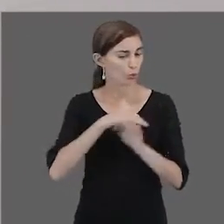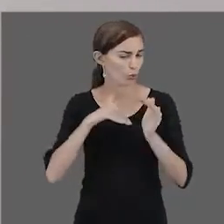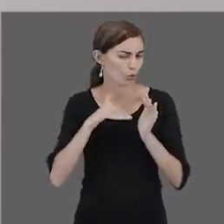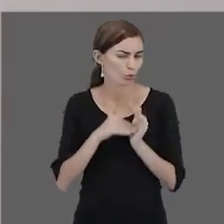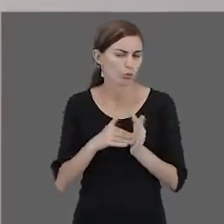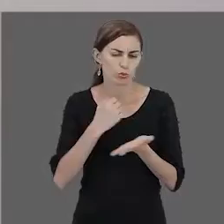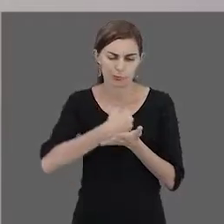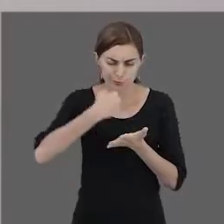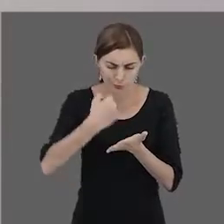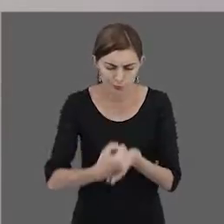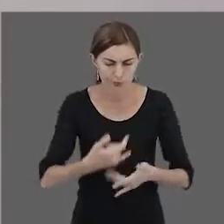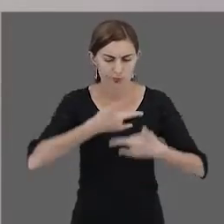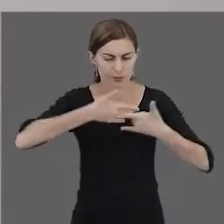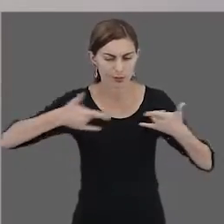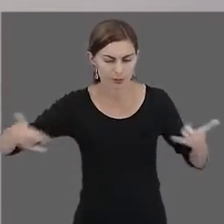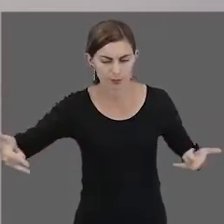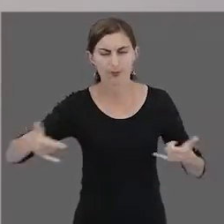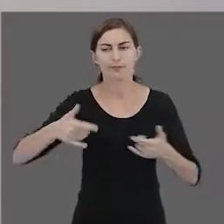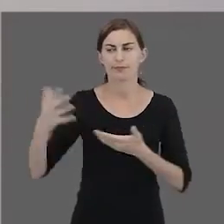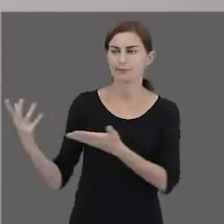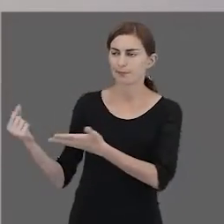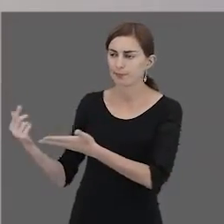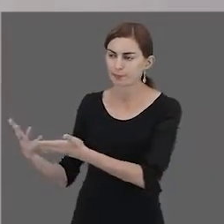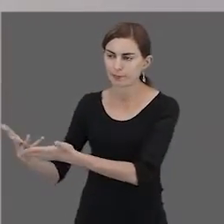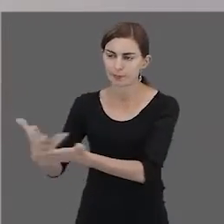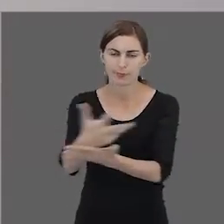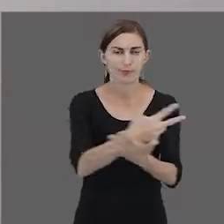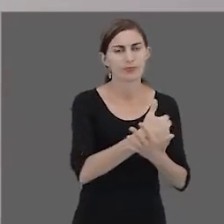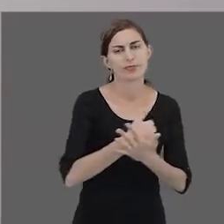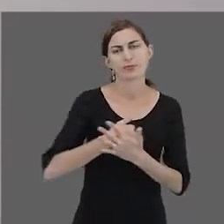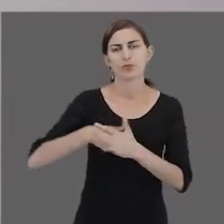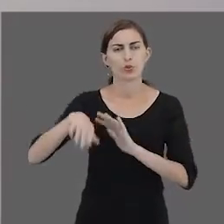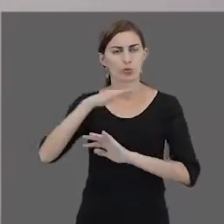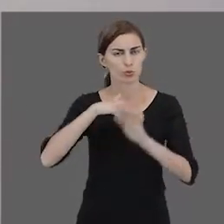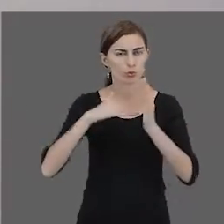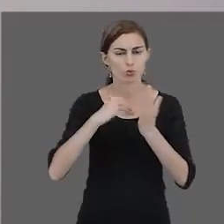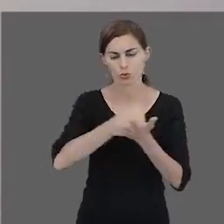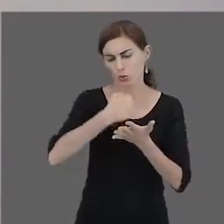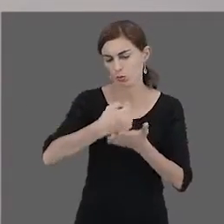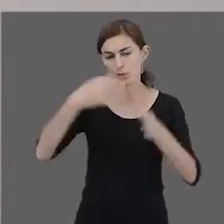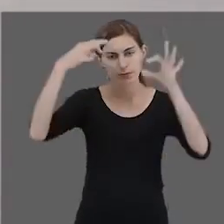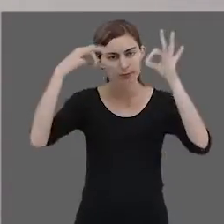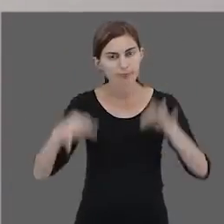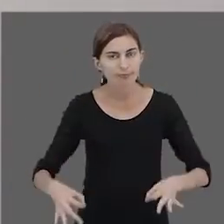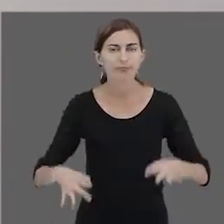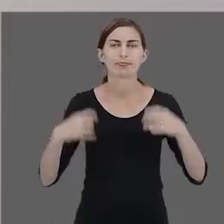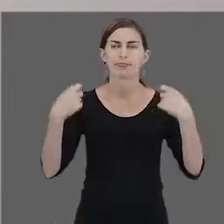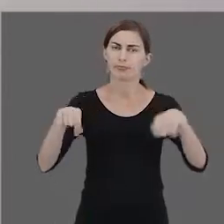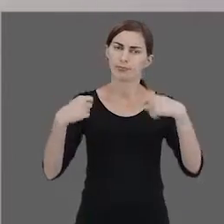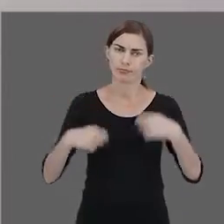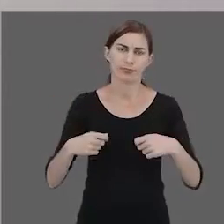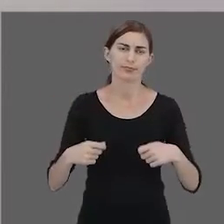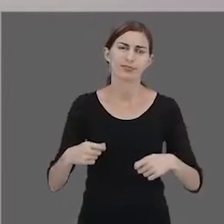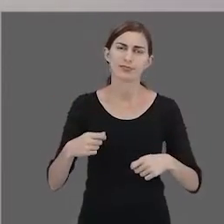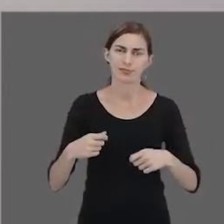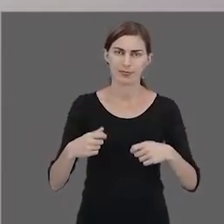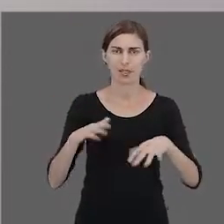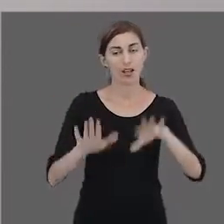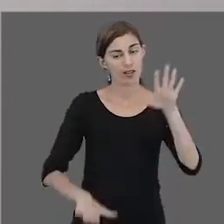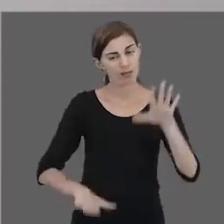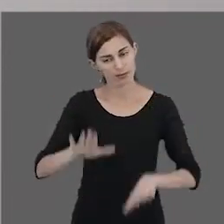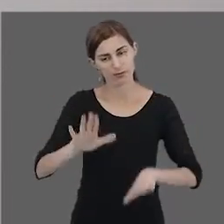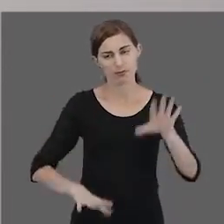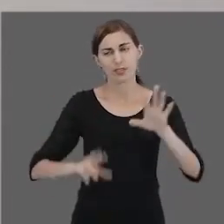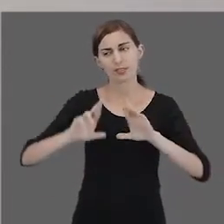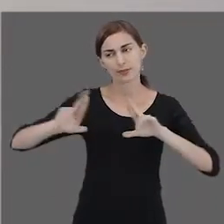notas fiscais, tem que ter todos os recolhimentos quando for devido, tem que ter todos os documentos. E em algum momento isso pode